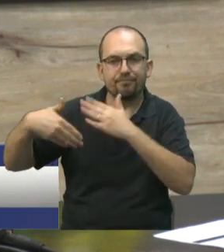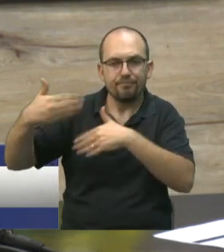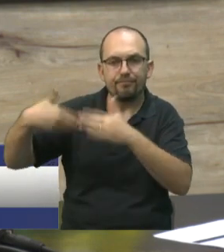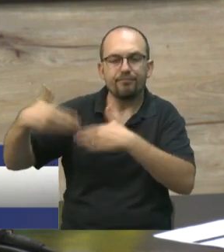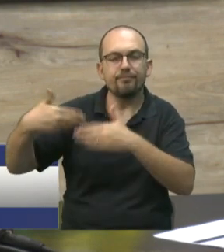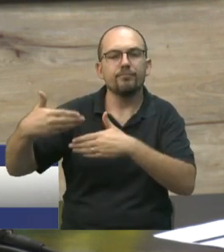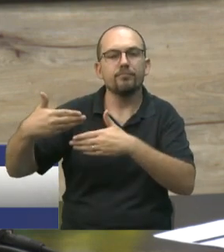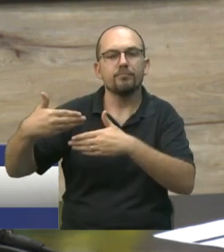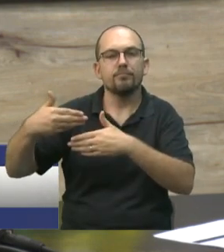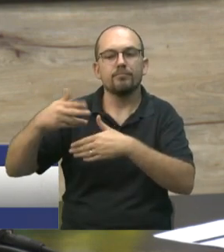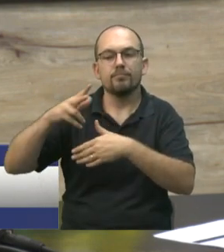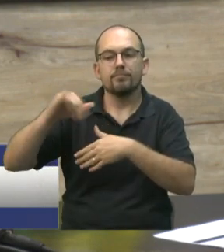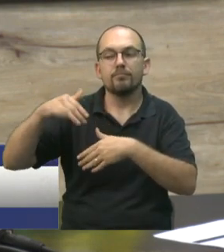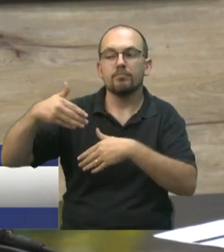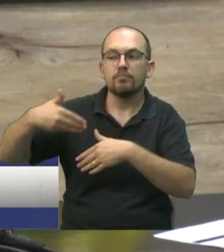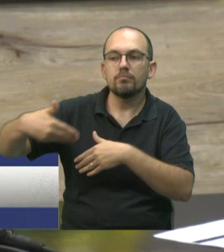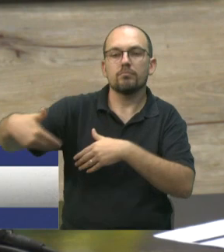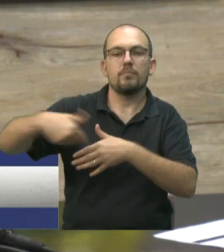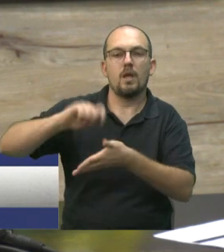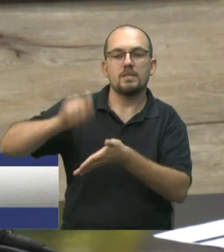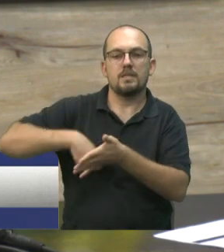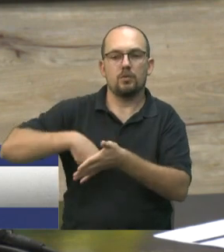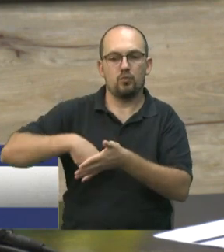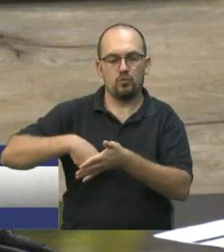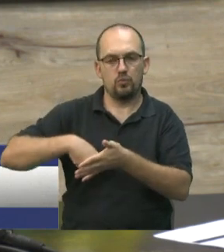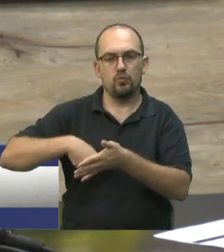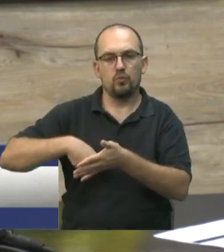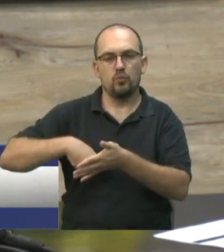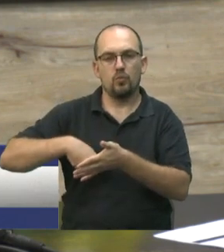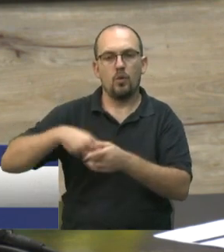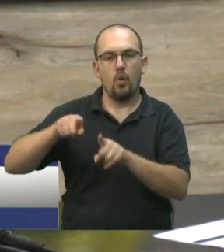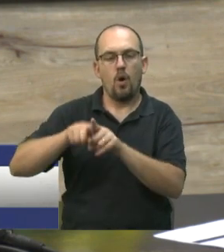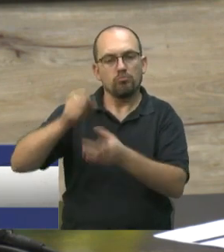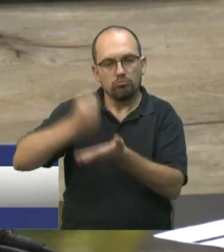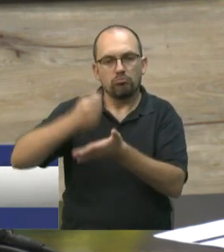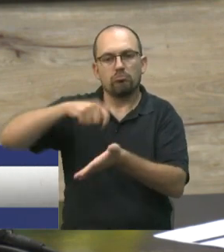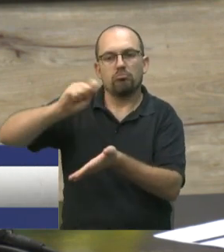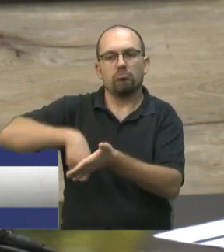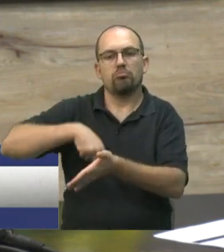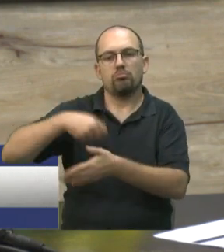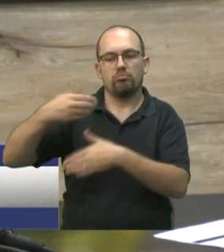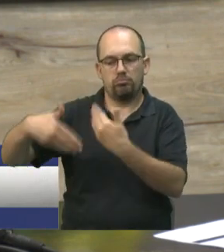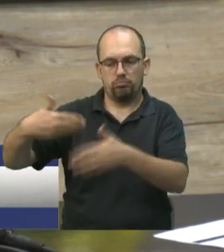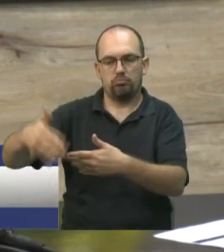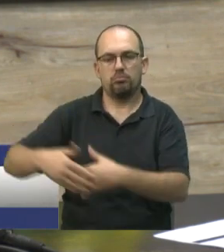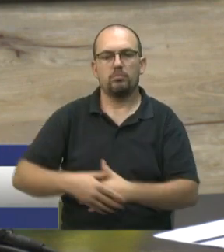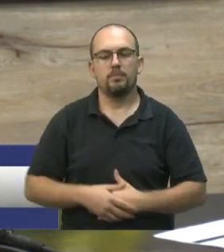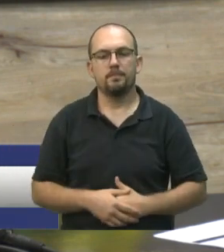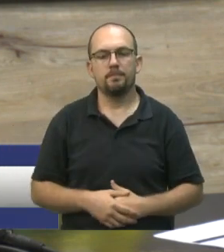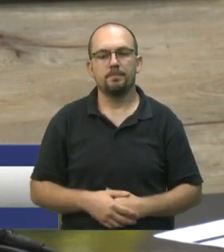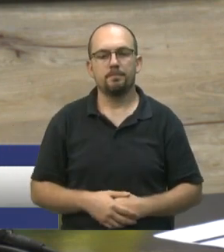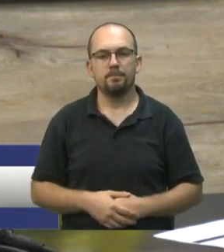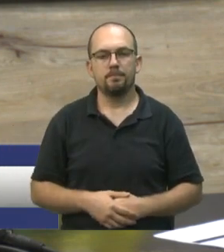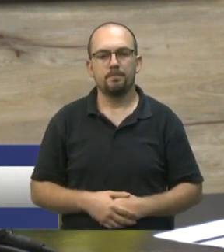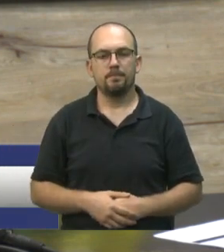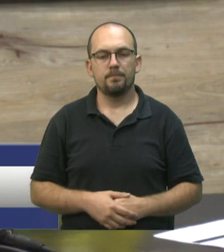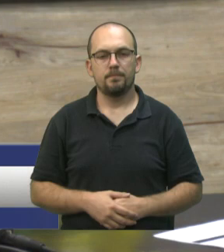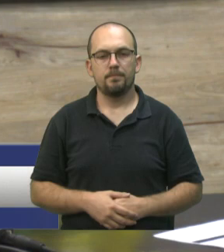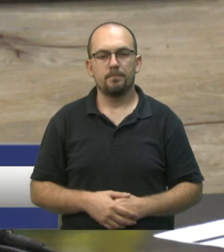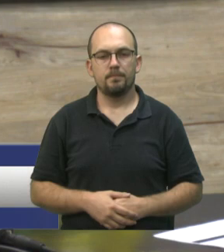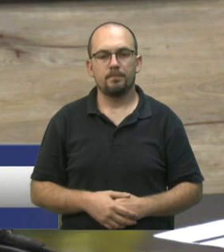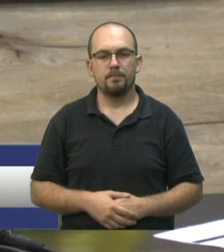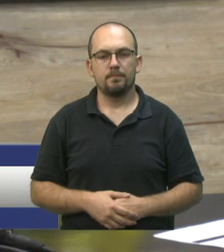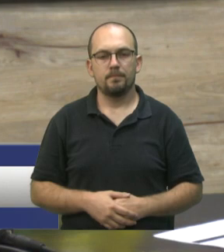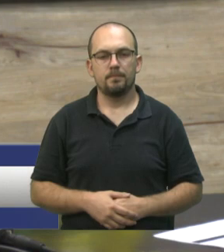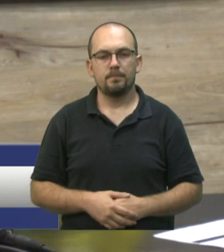conclusivo para assinatura e firmar, em definitivo, os trâmites necessários. Me ajude aqui, deixa eu ver, então eu entendi, Turim,